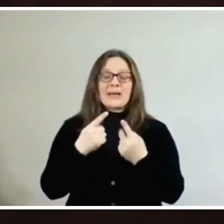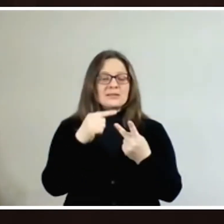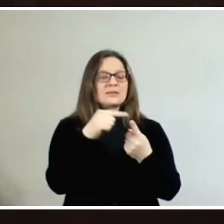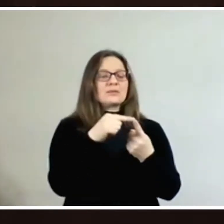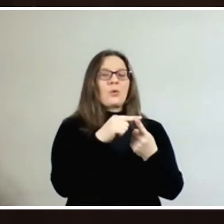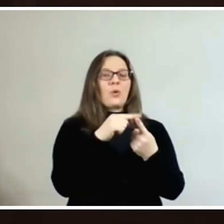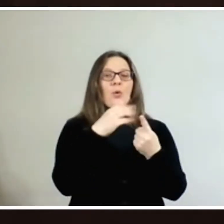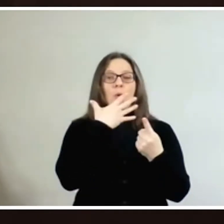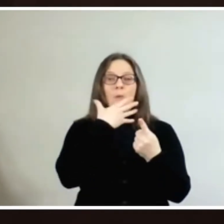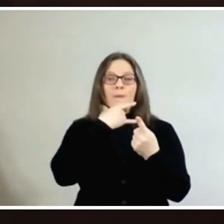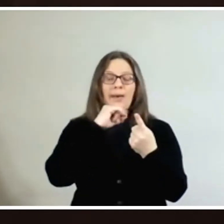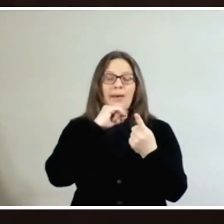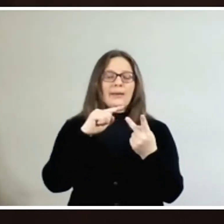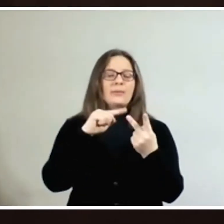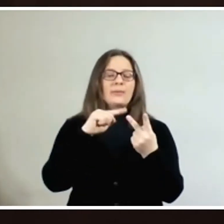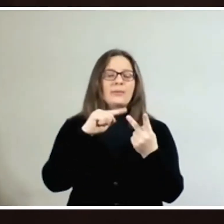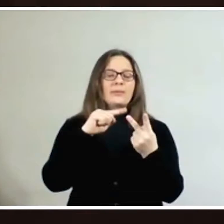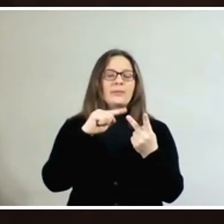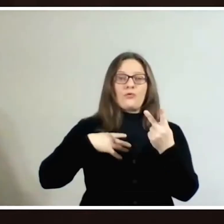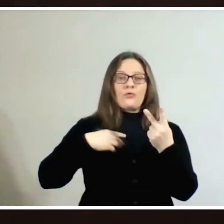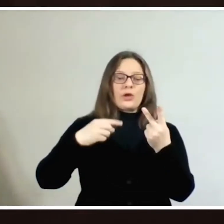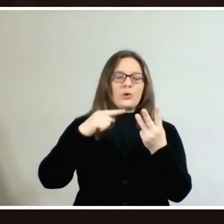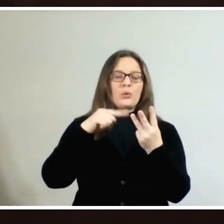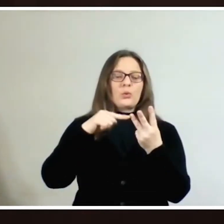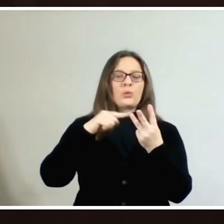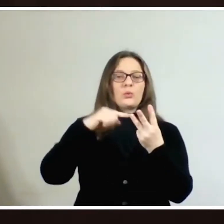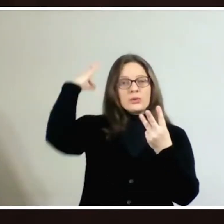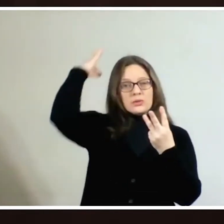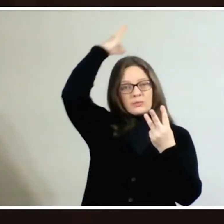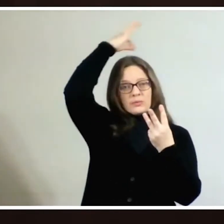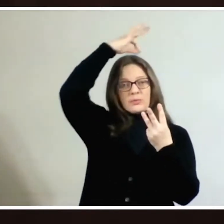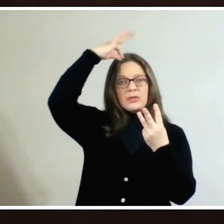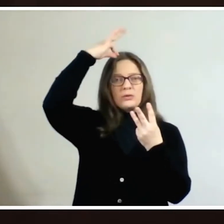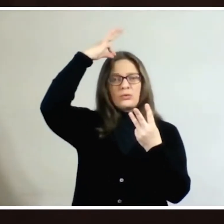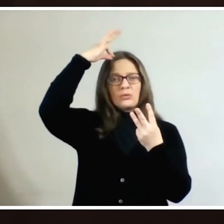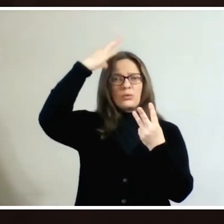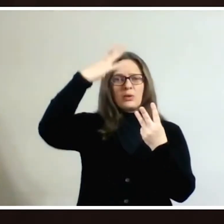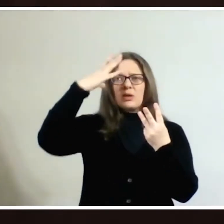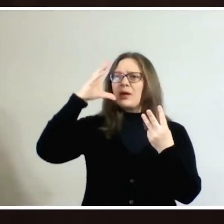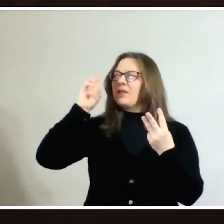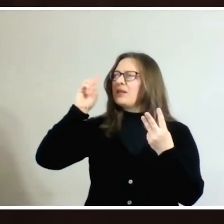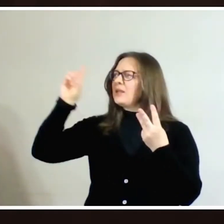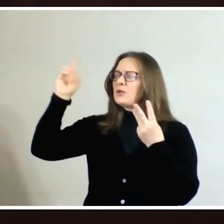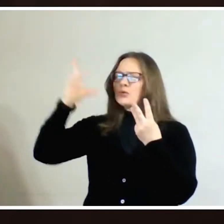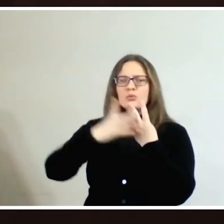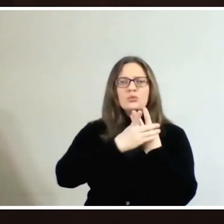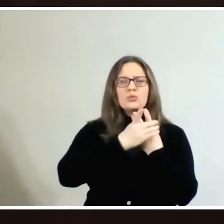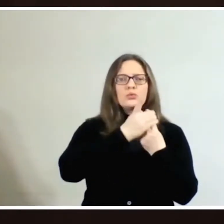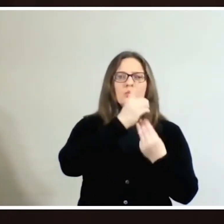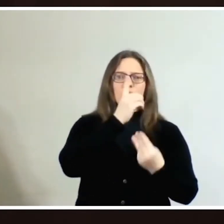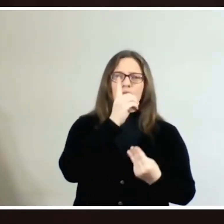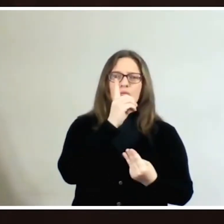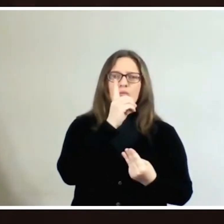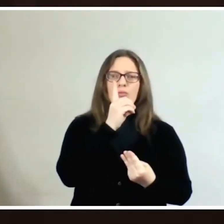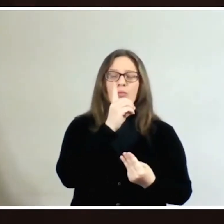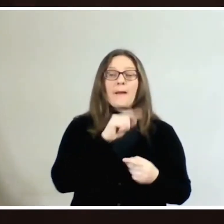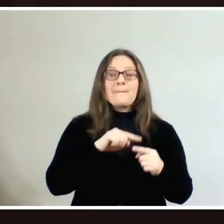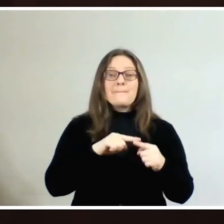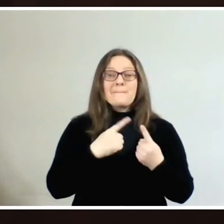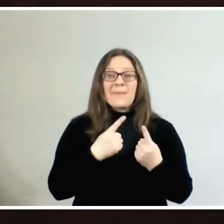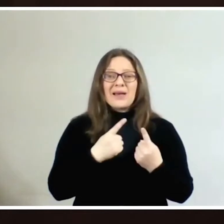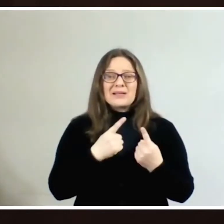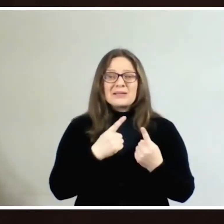Santo. Mas como se explica isso? Ele é um ou três? É aí que está o problema. O homem então tenta